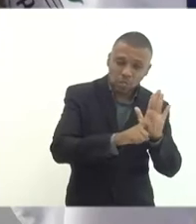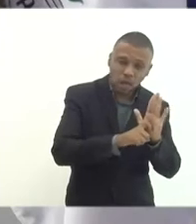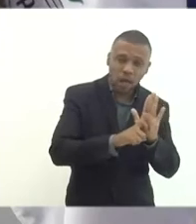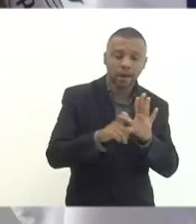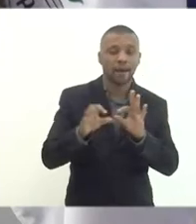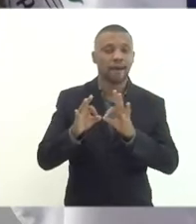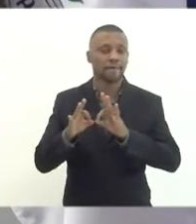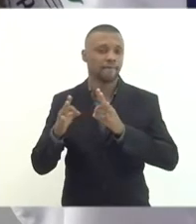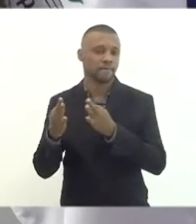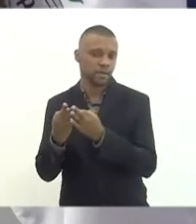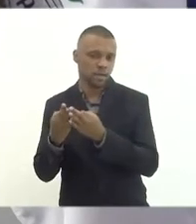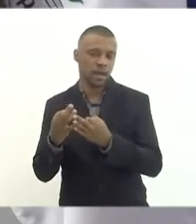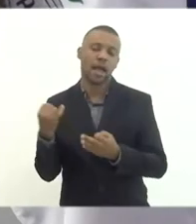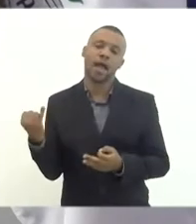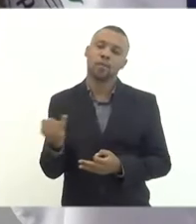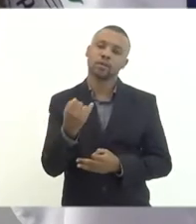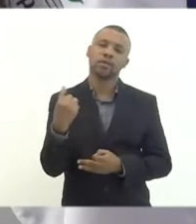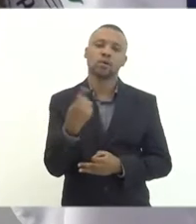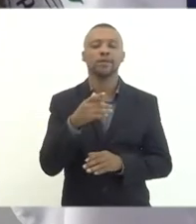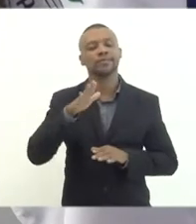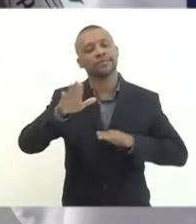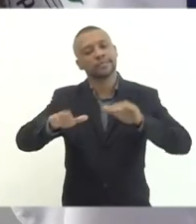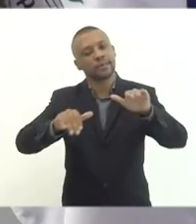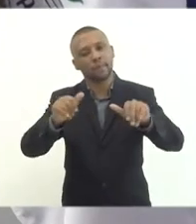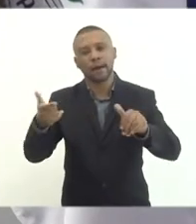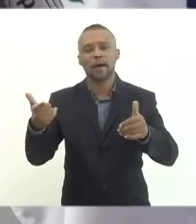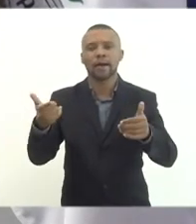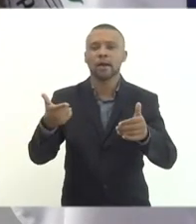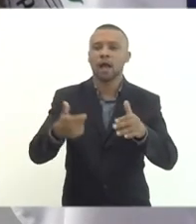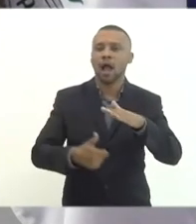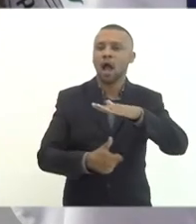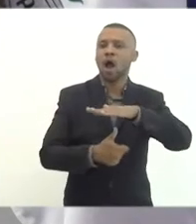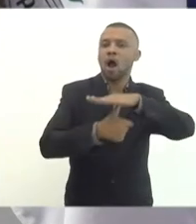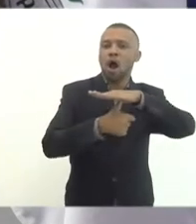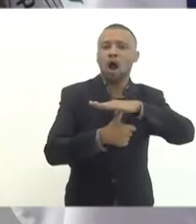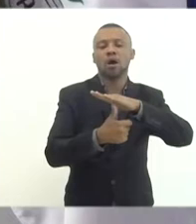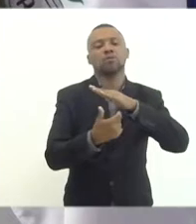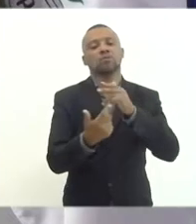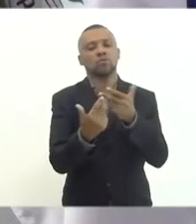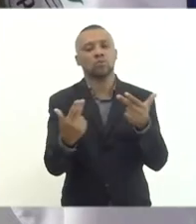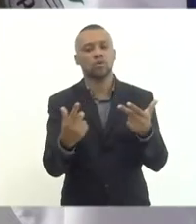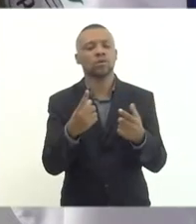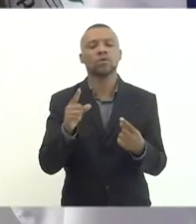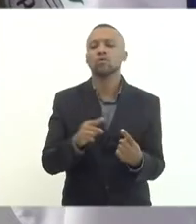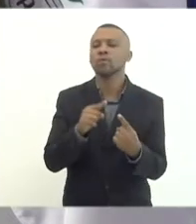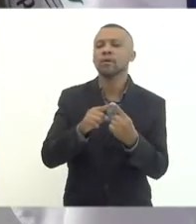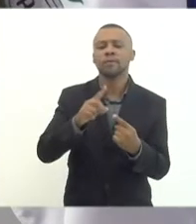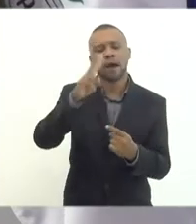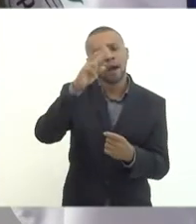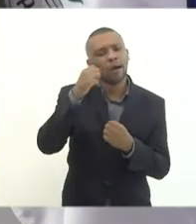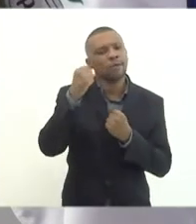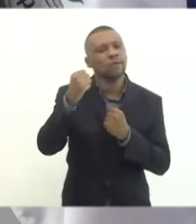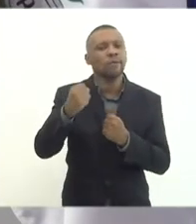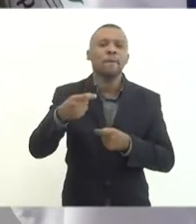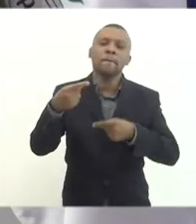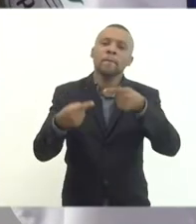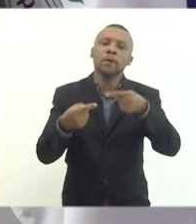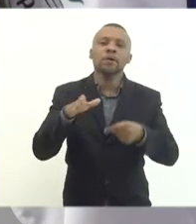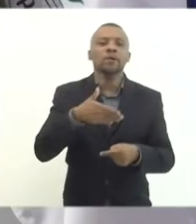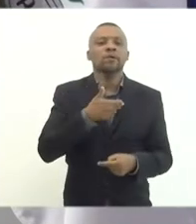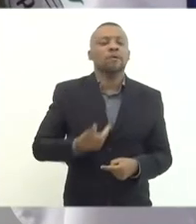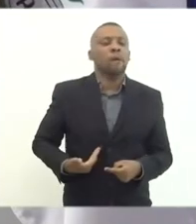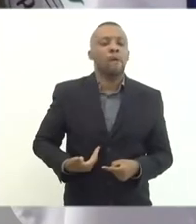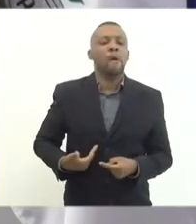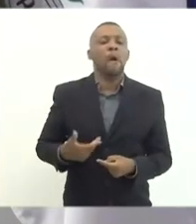é necessário você envolver para que nós possamos é potencializar políticas públicas